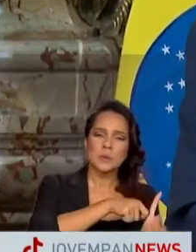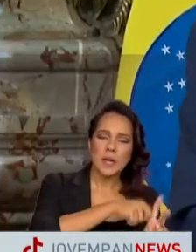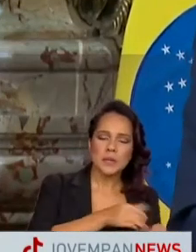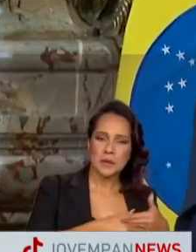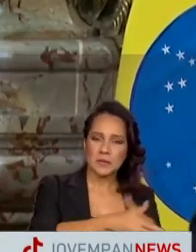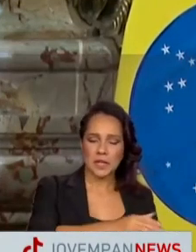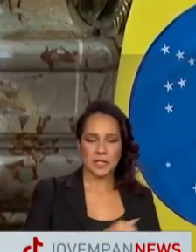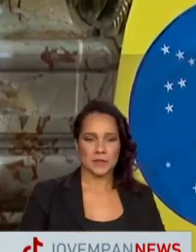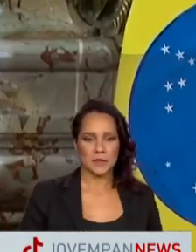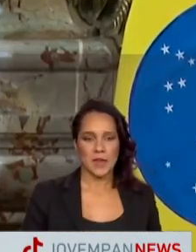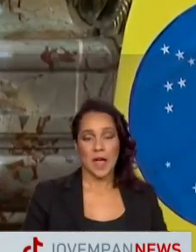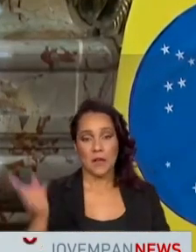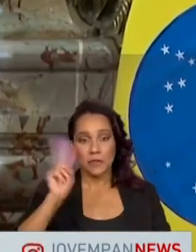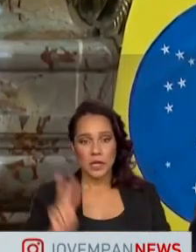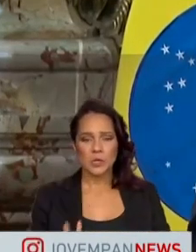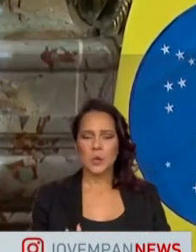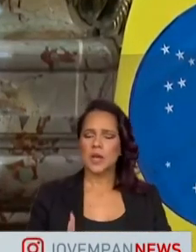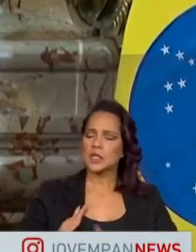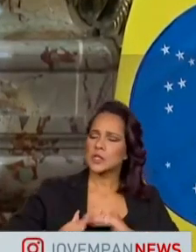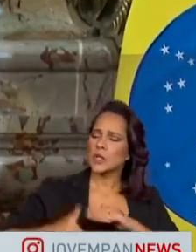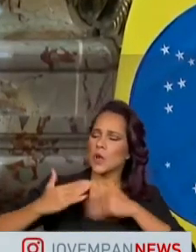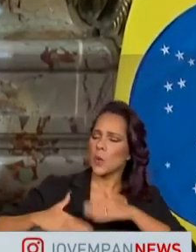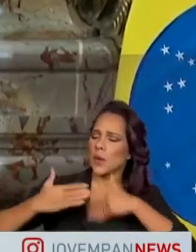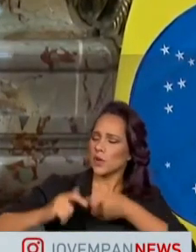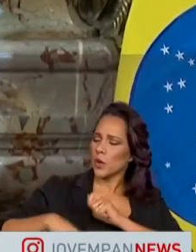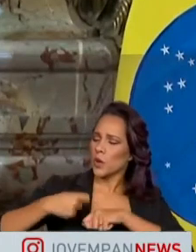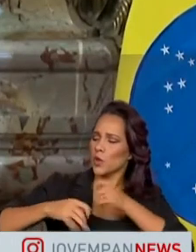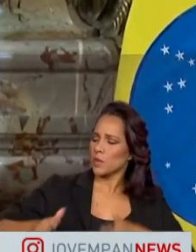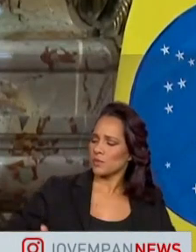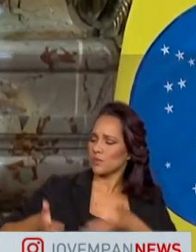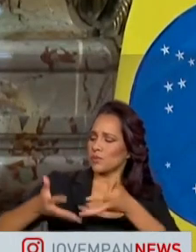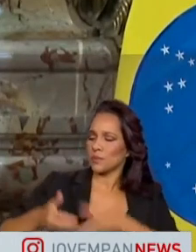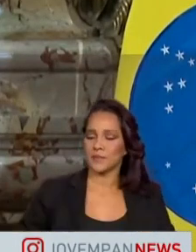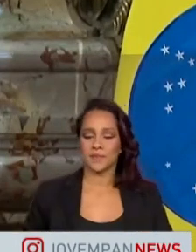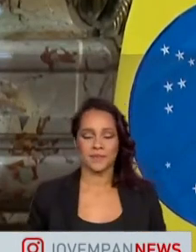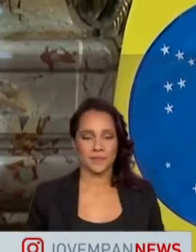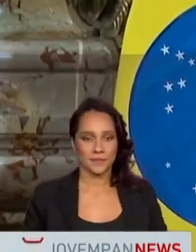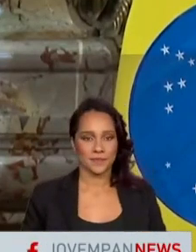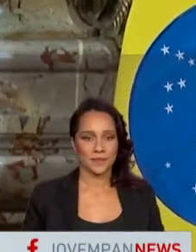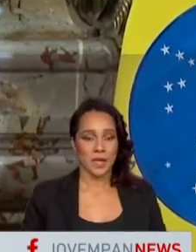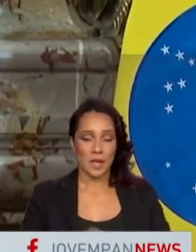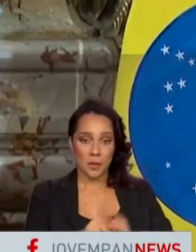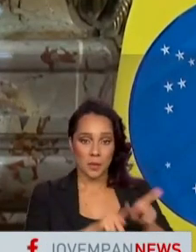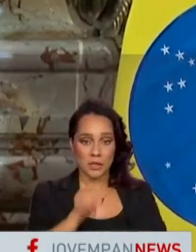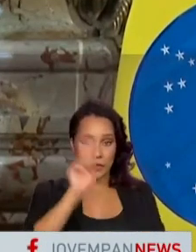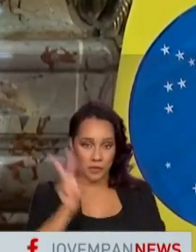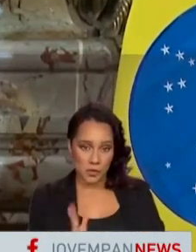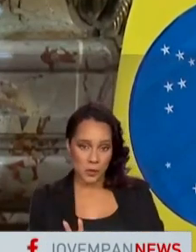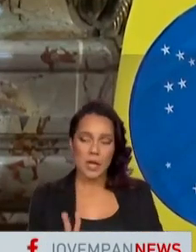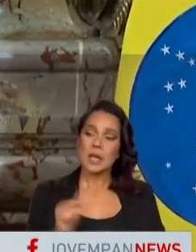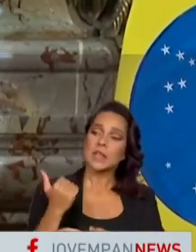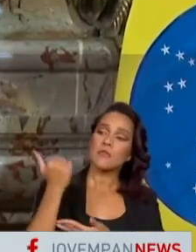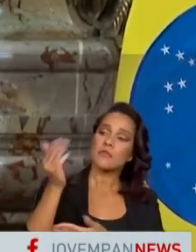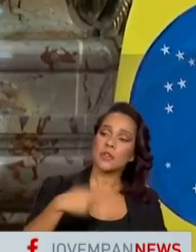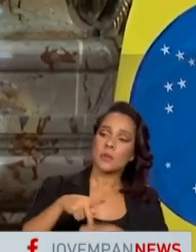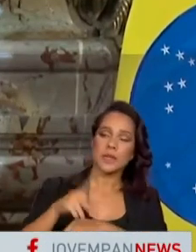meses a Venezuela esteja se recuperando economicamente. E em poucos meses Venezuela se recupere. Que o povo venezuelano que está fora